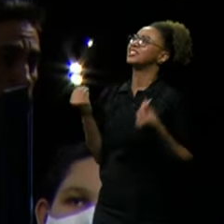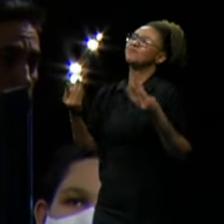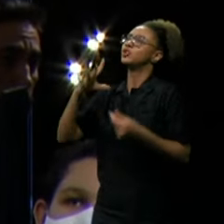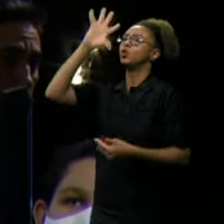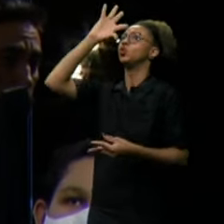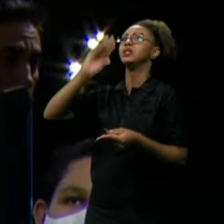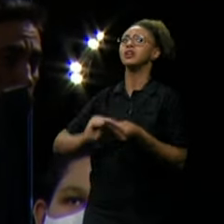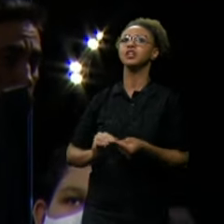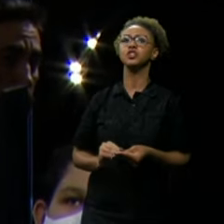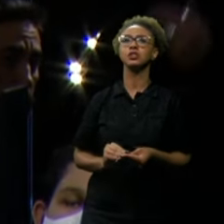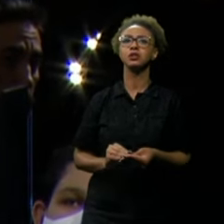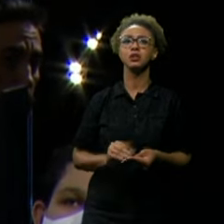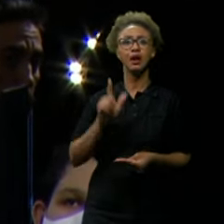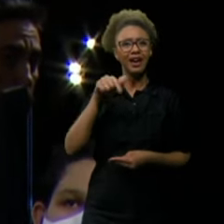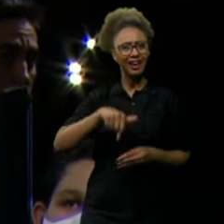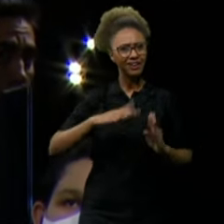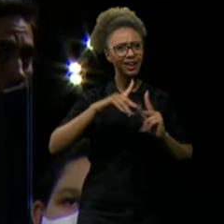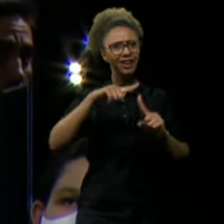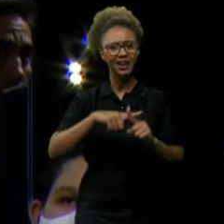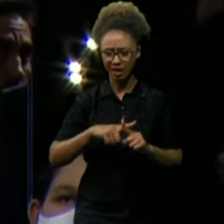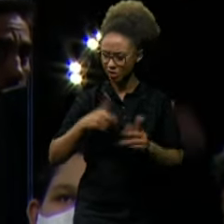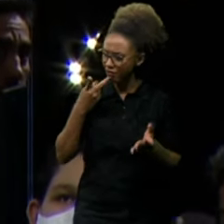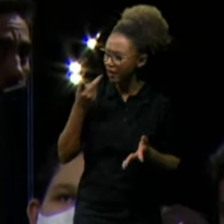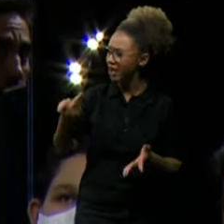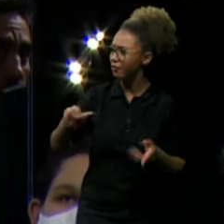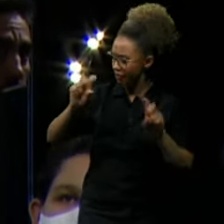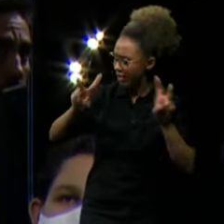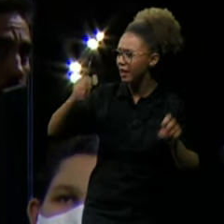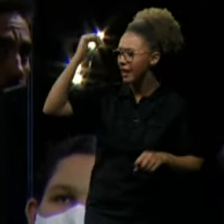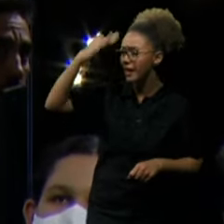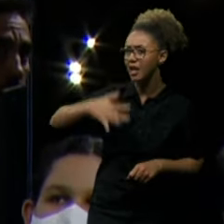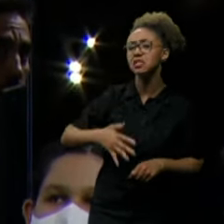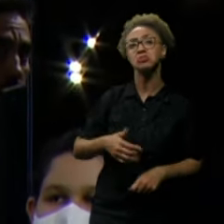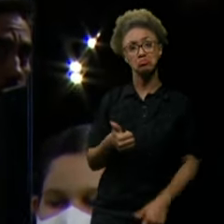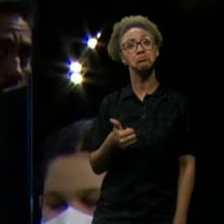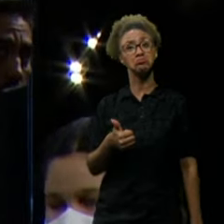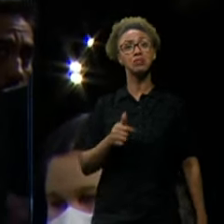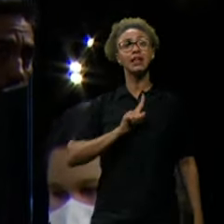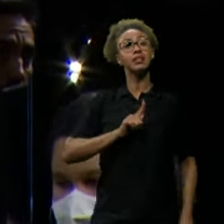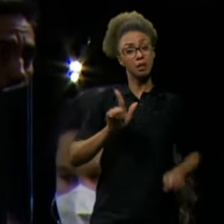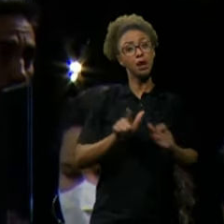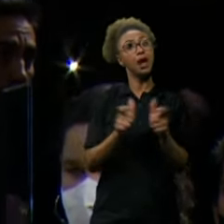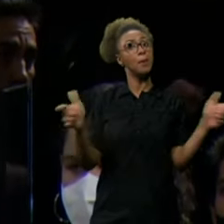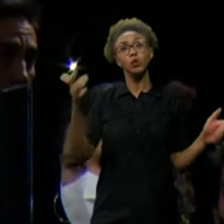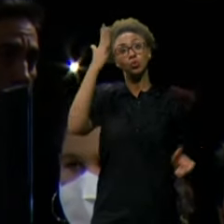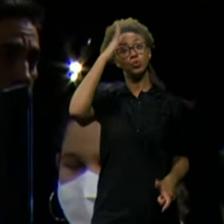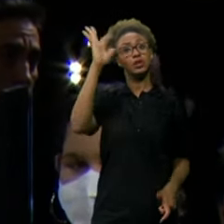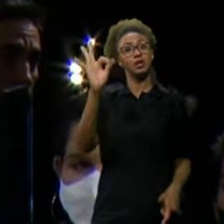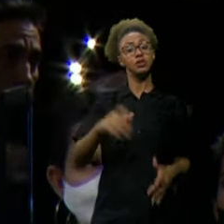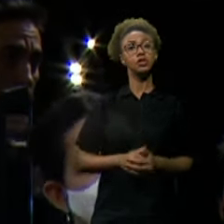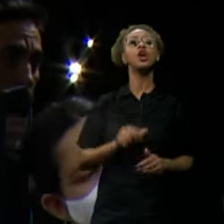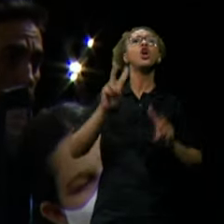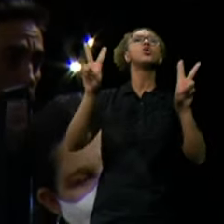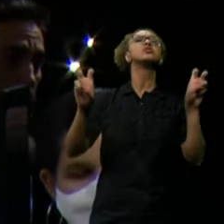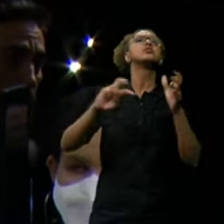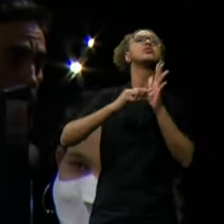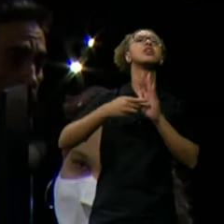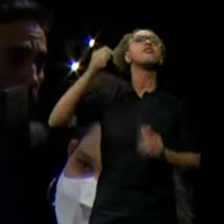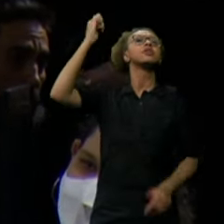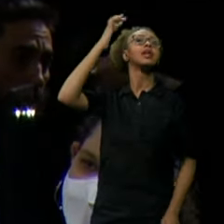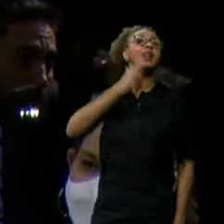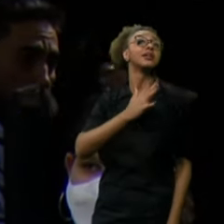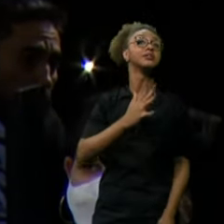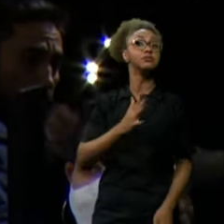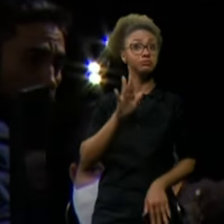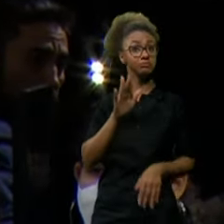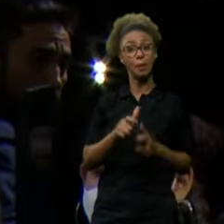que amiga você tá falando isso com uma igreja onde prega a graça de Deus às vezes também tem e tem muito é muito